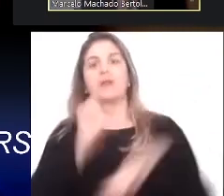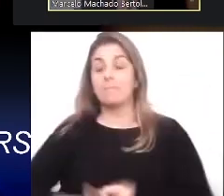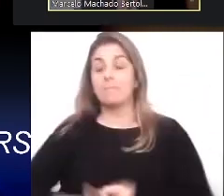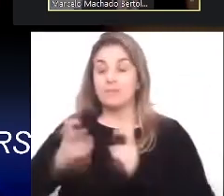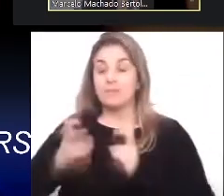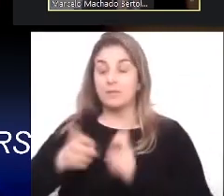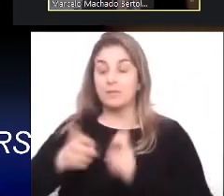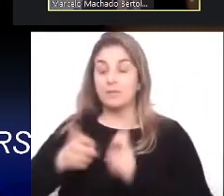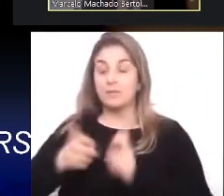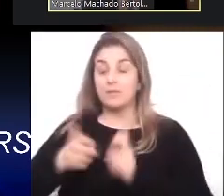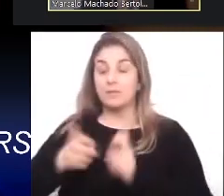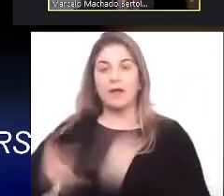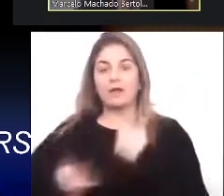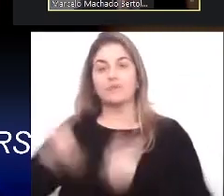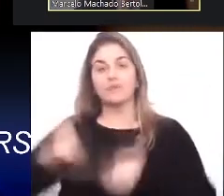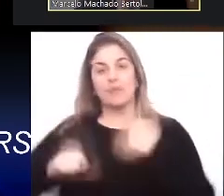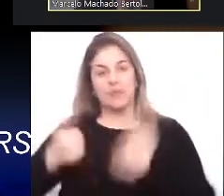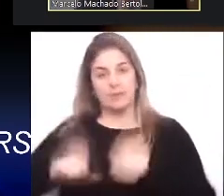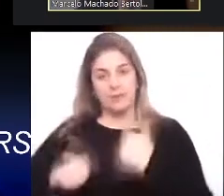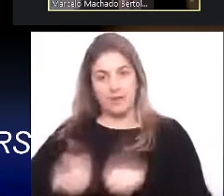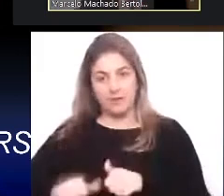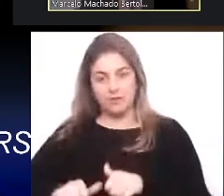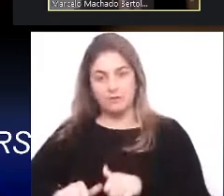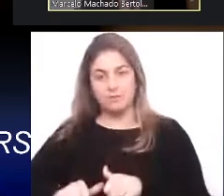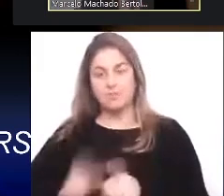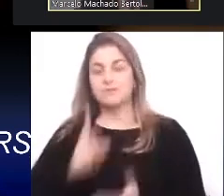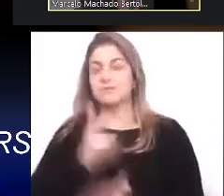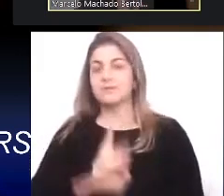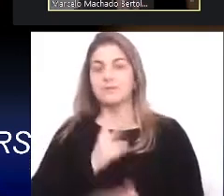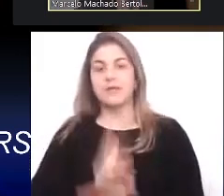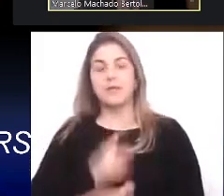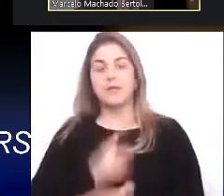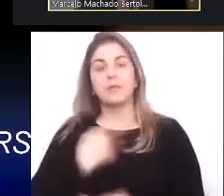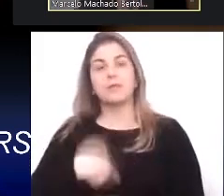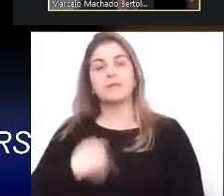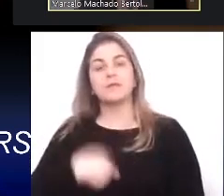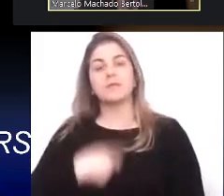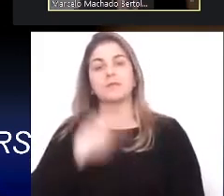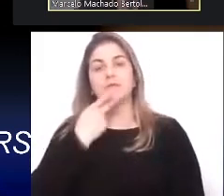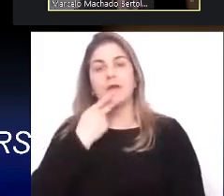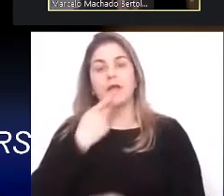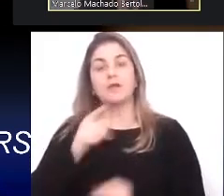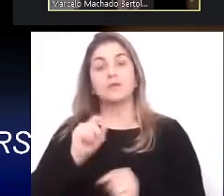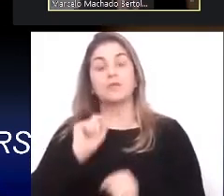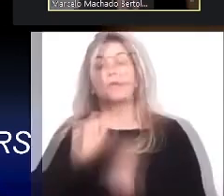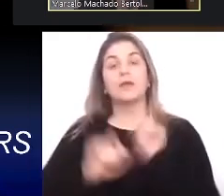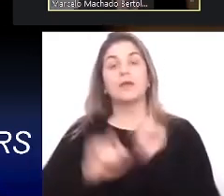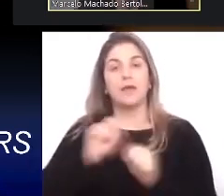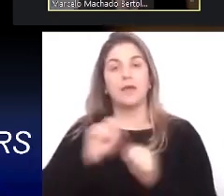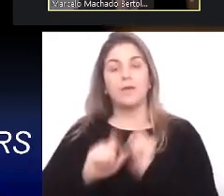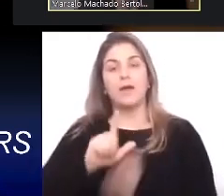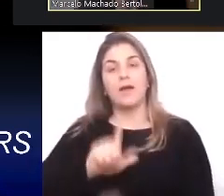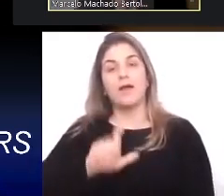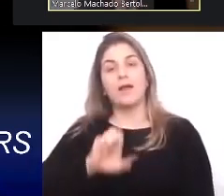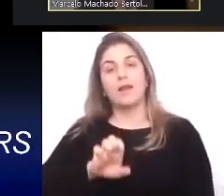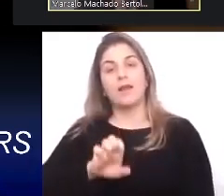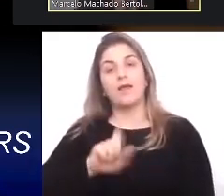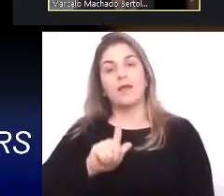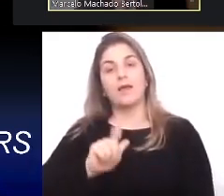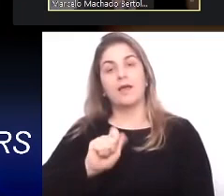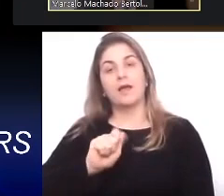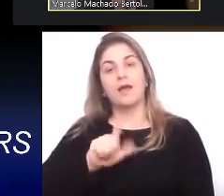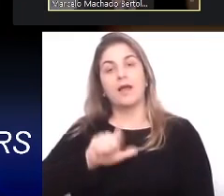Breyer. Nós teremos que falar sempre sobre legalidade, sobre contraditório,